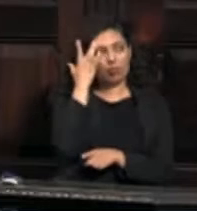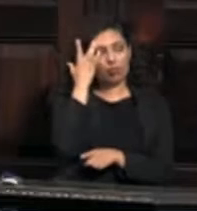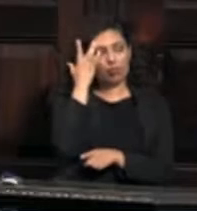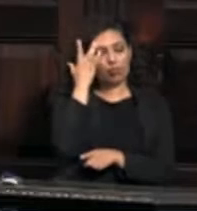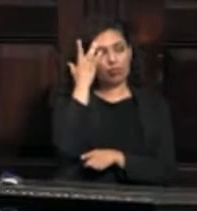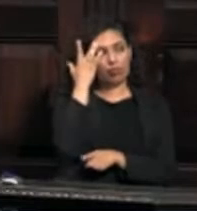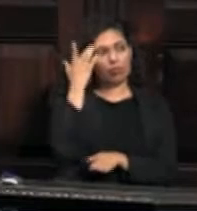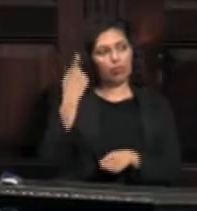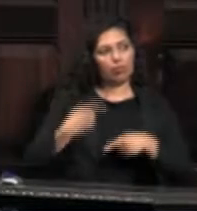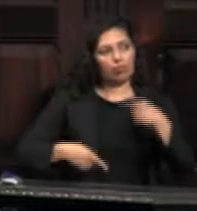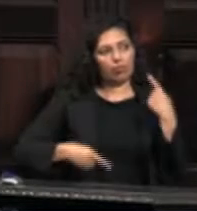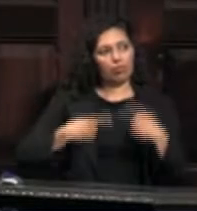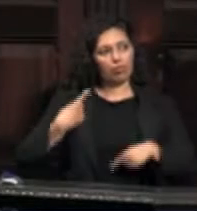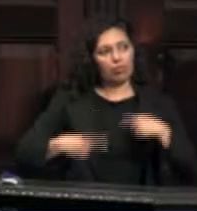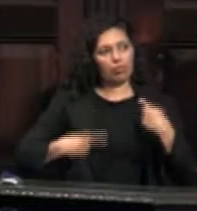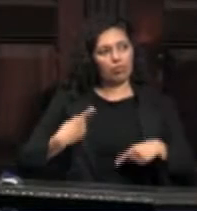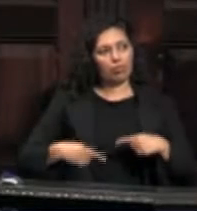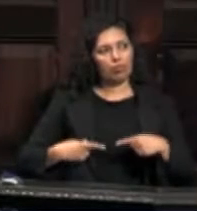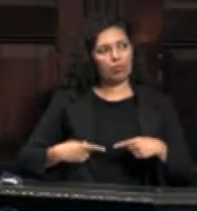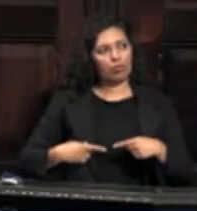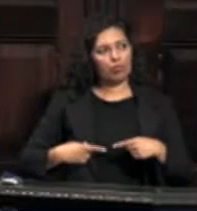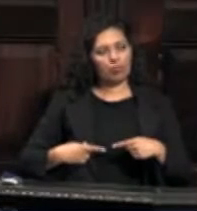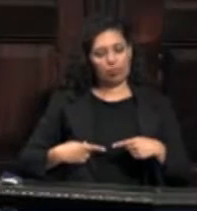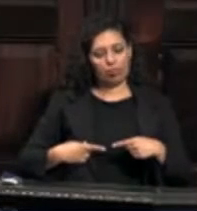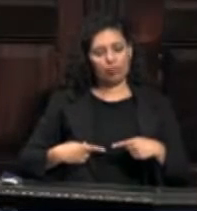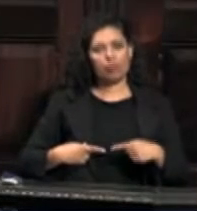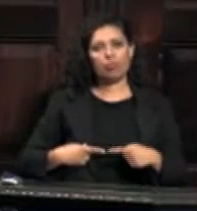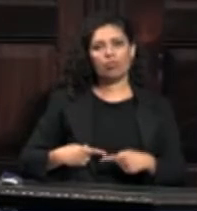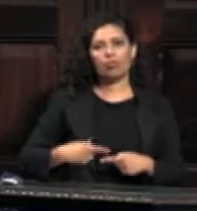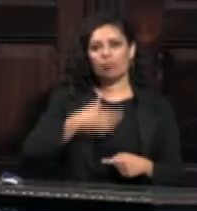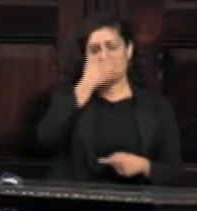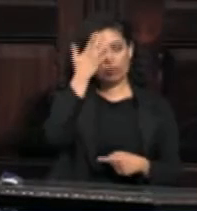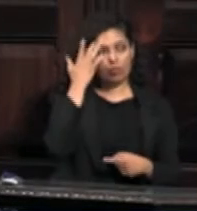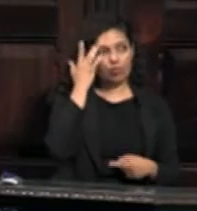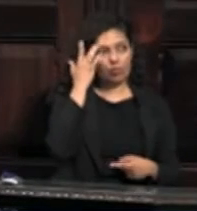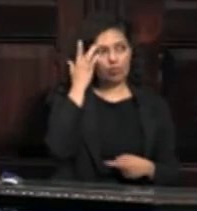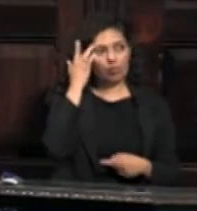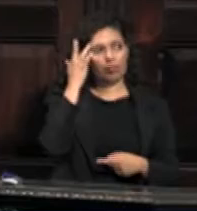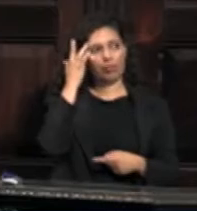político, que os agricultores têm a maior